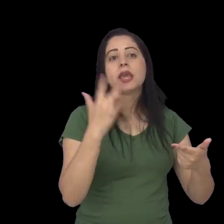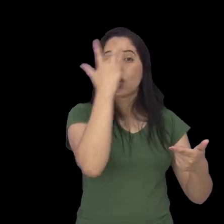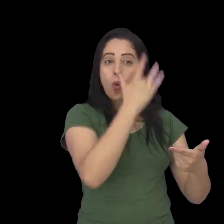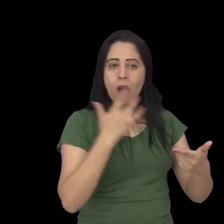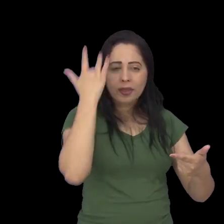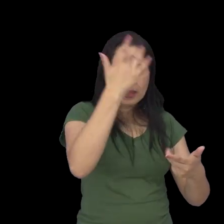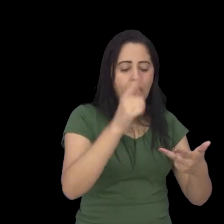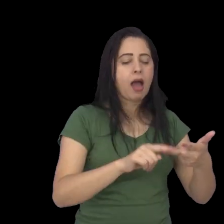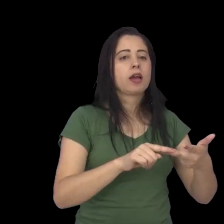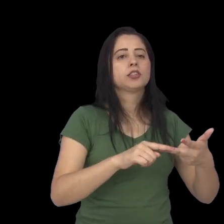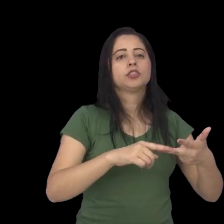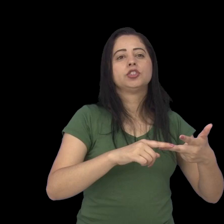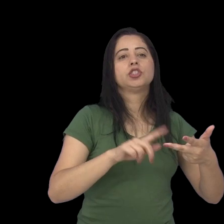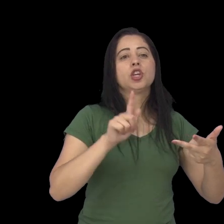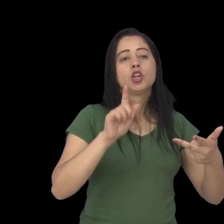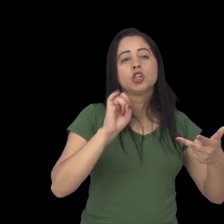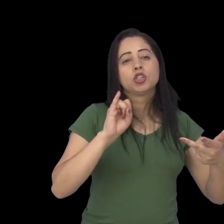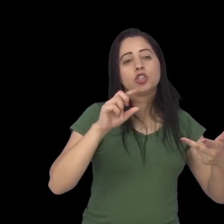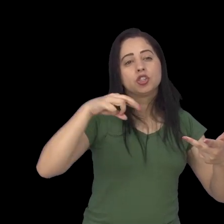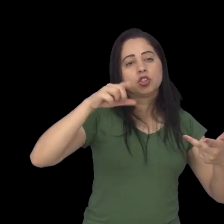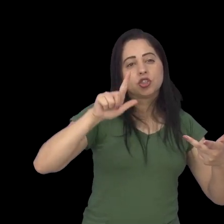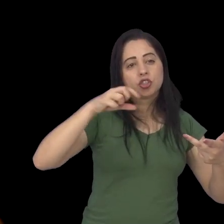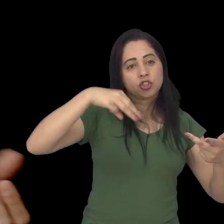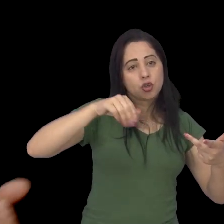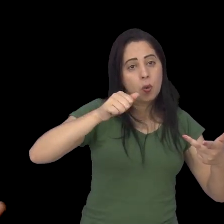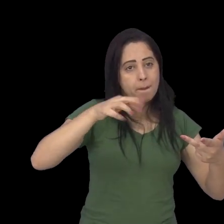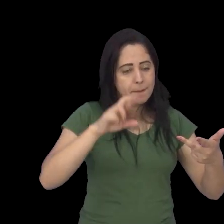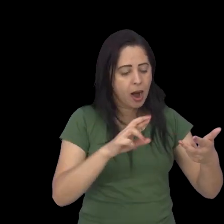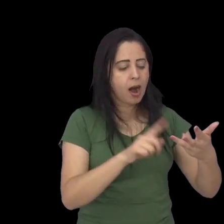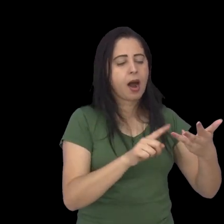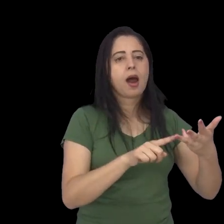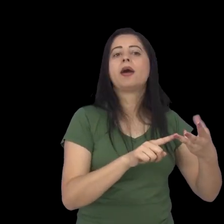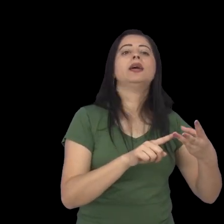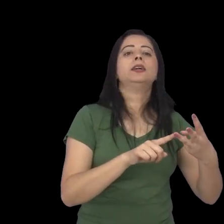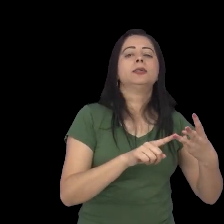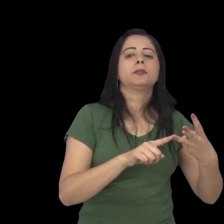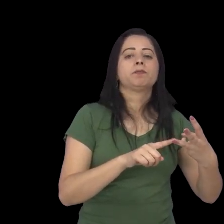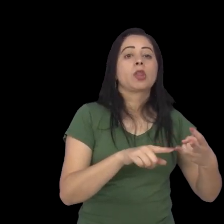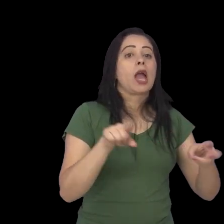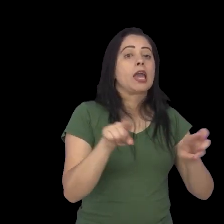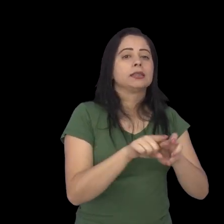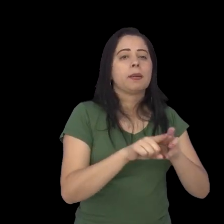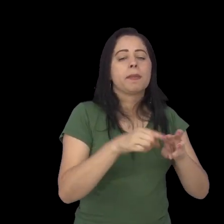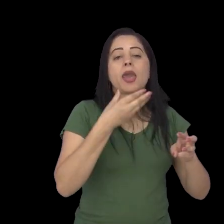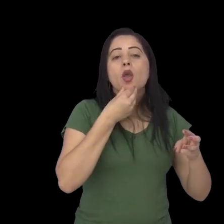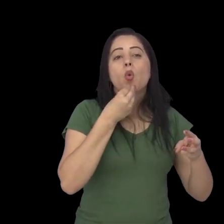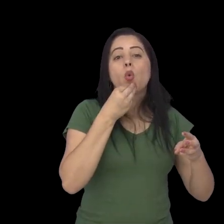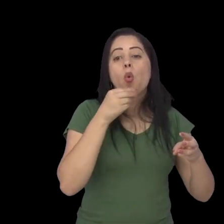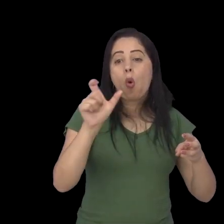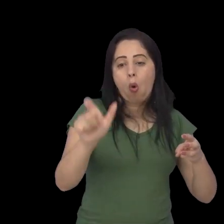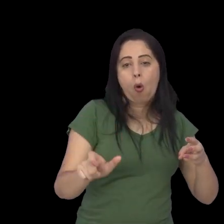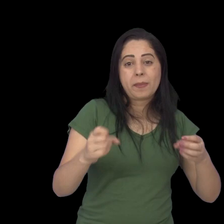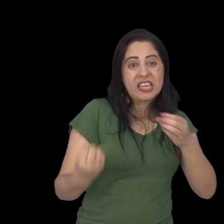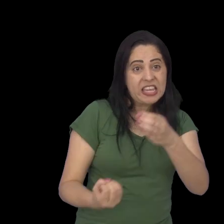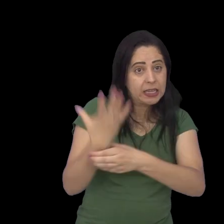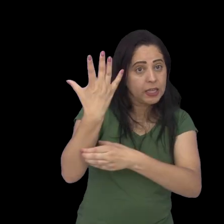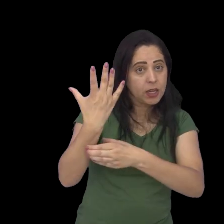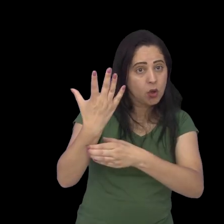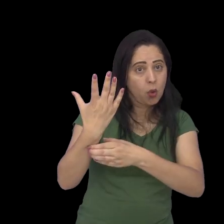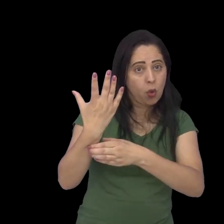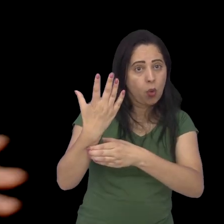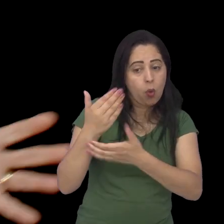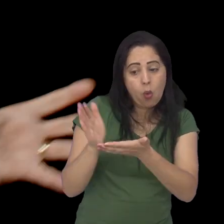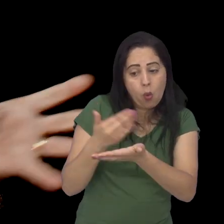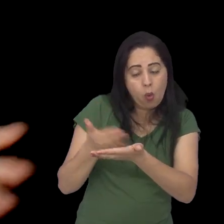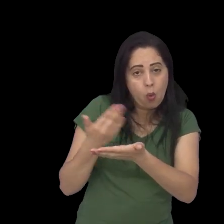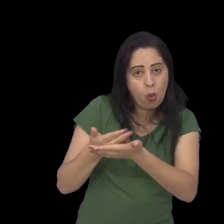Henrique Cardoso, o ministro Gilmar Mendes, o ministro que é considerado o pai da urna eletrônica, ele escreveu o prefácio do livro. Que legal,